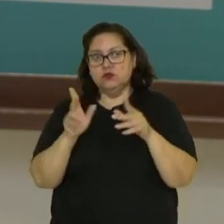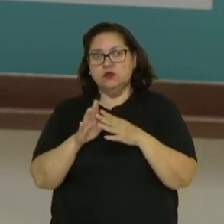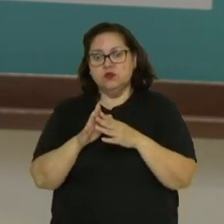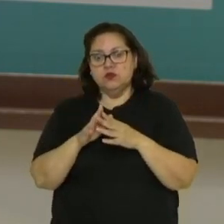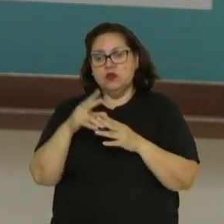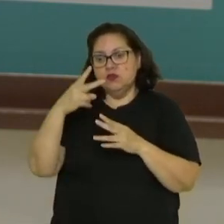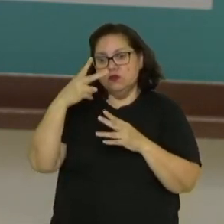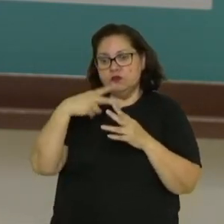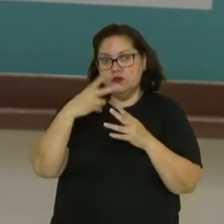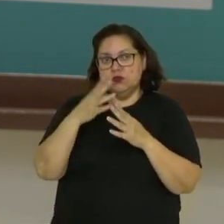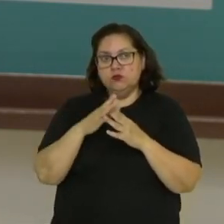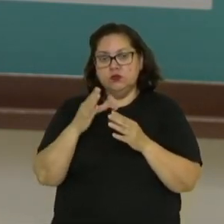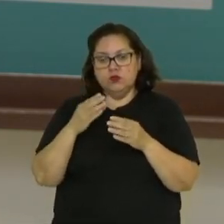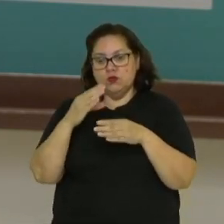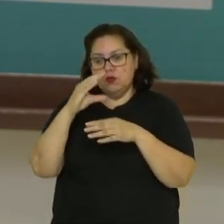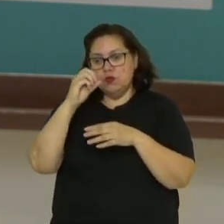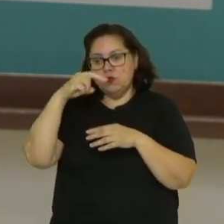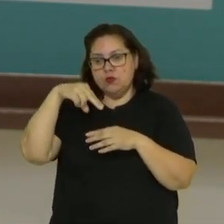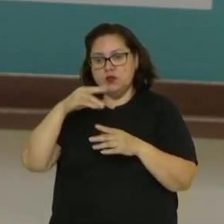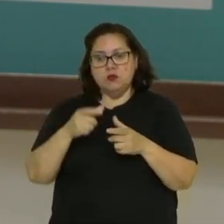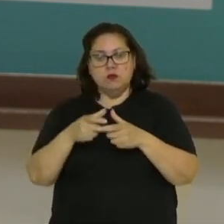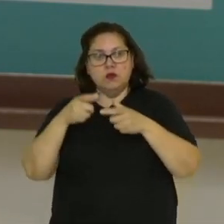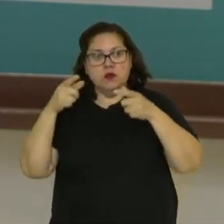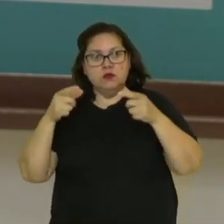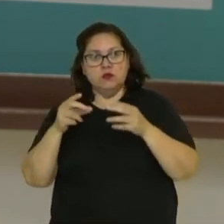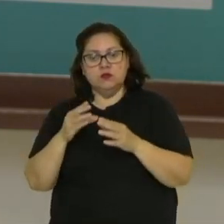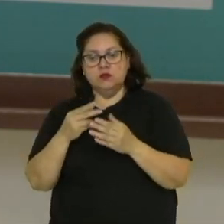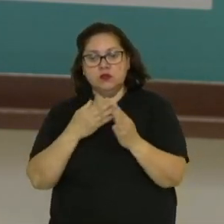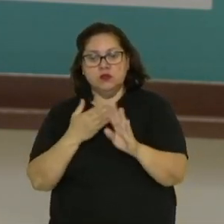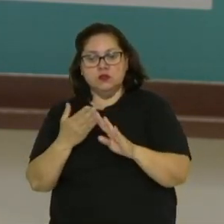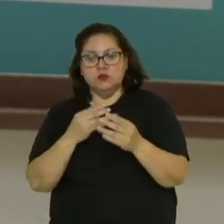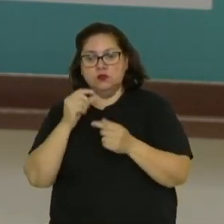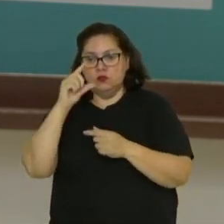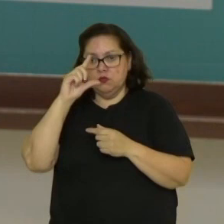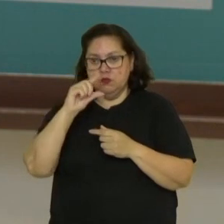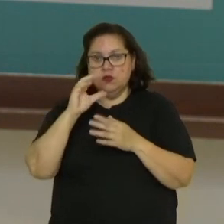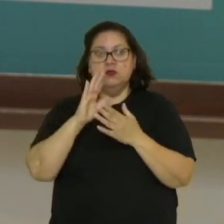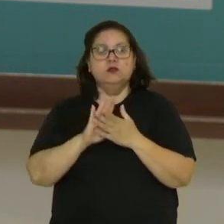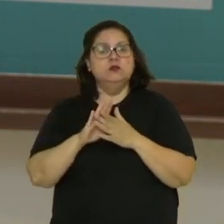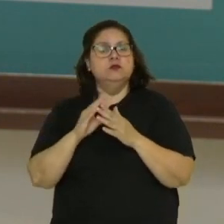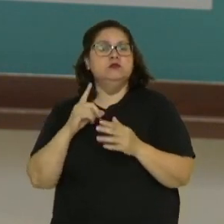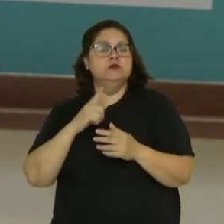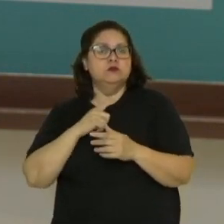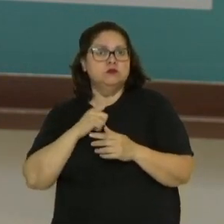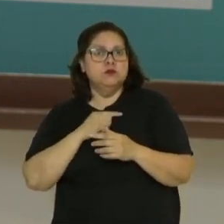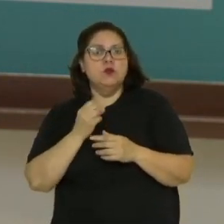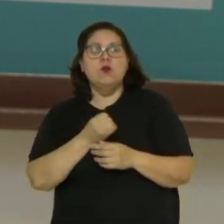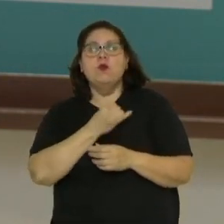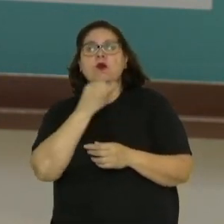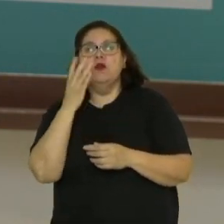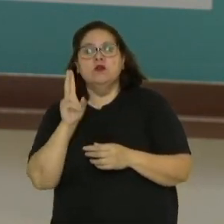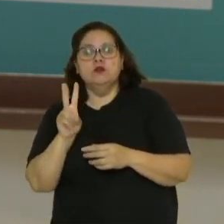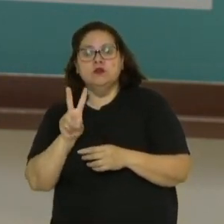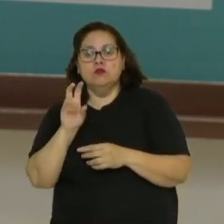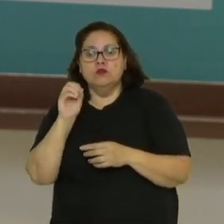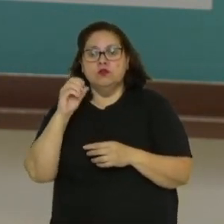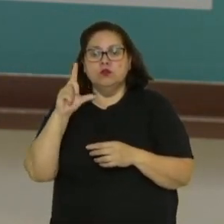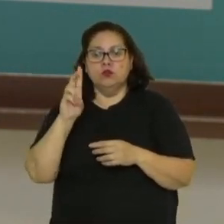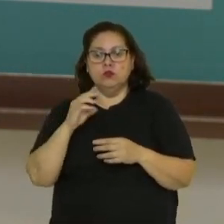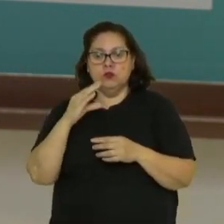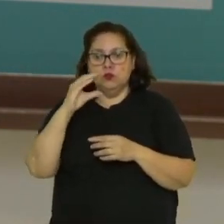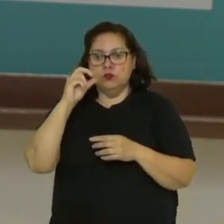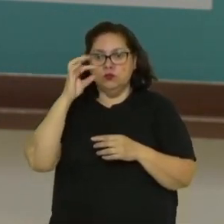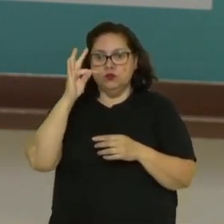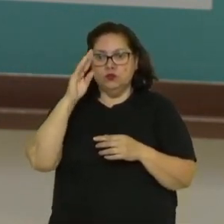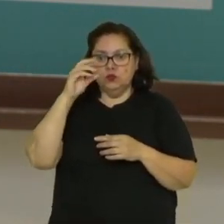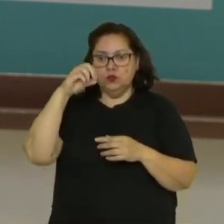do volume do cone maior em relação ao volume do cone menor, e eu vou ter qual é o volume do tronco do cone,